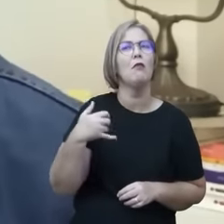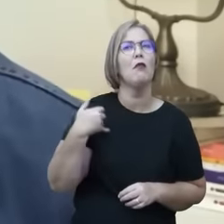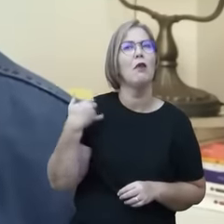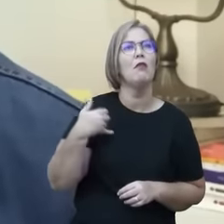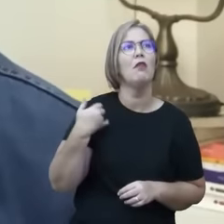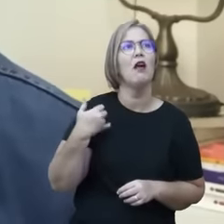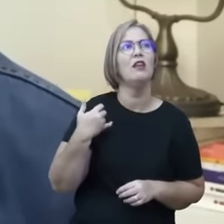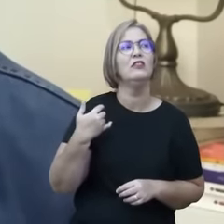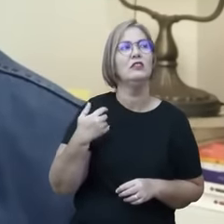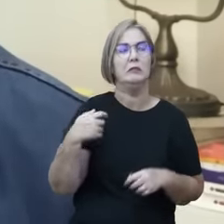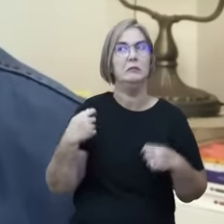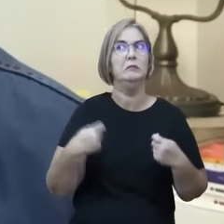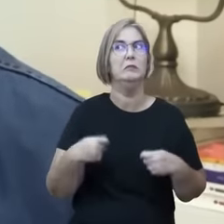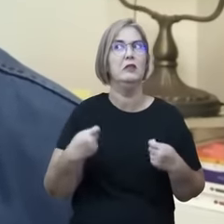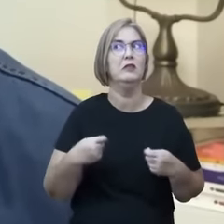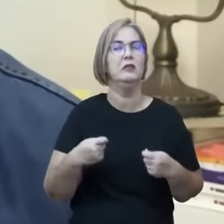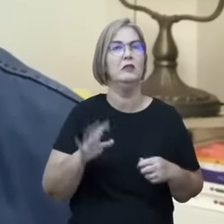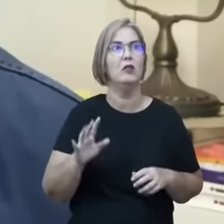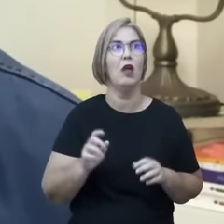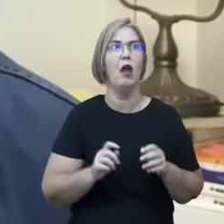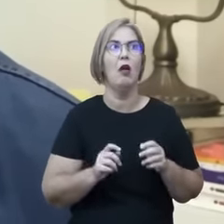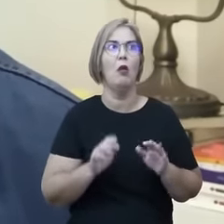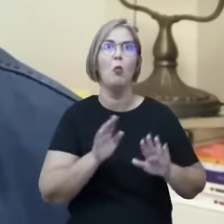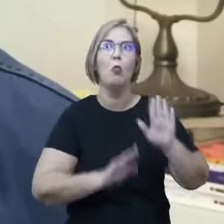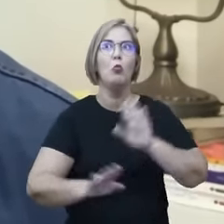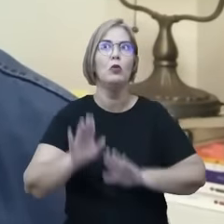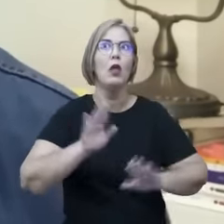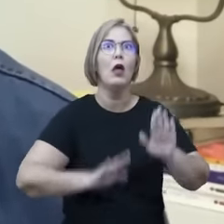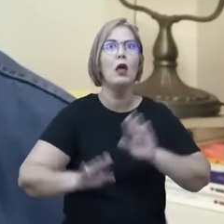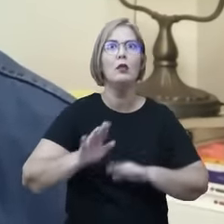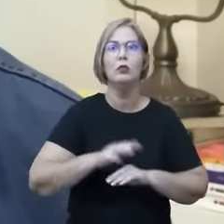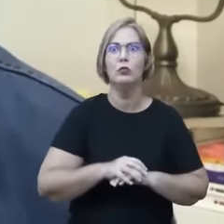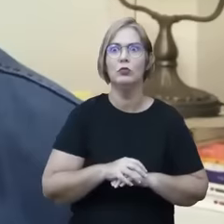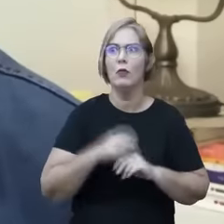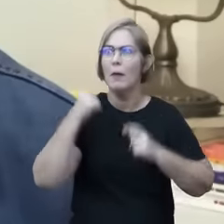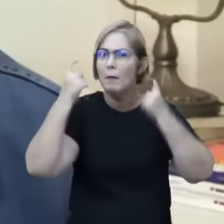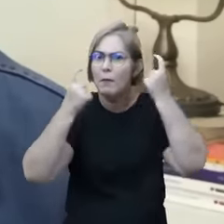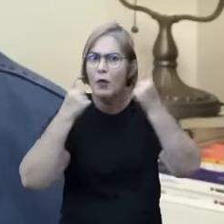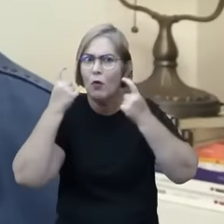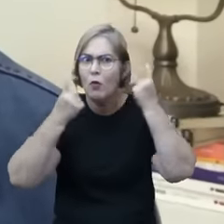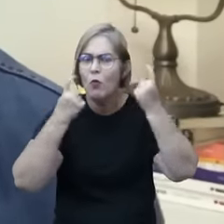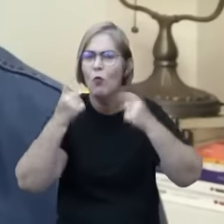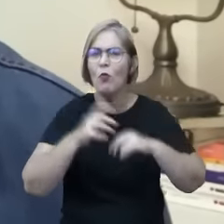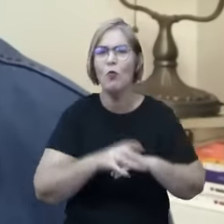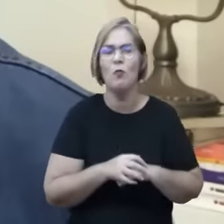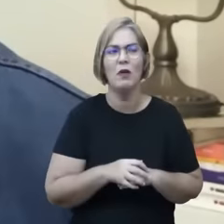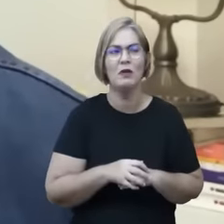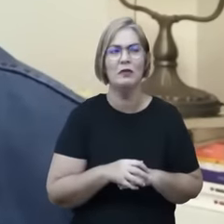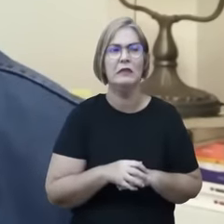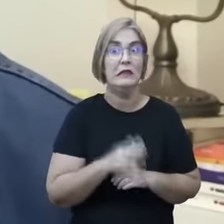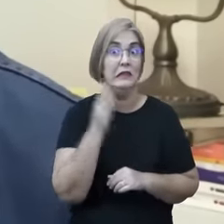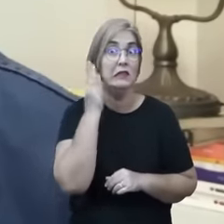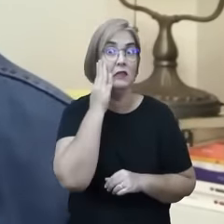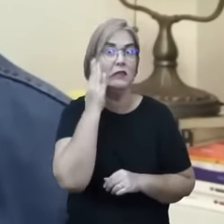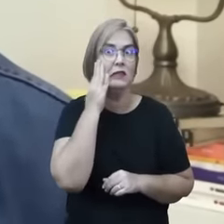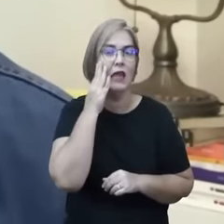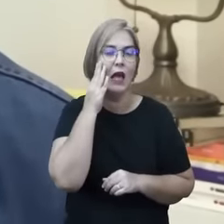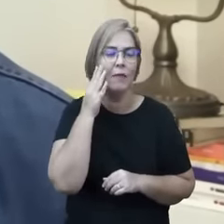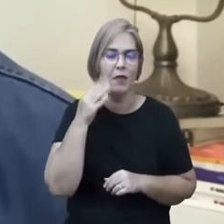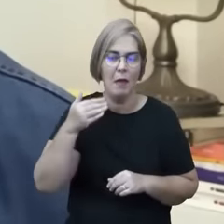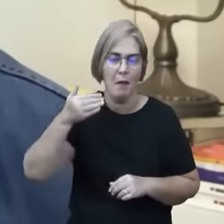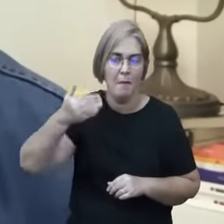precisa percorrer. Pertence ao tempo e reconhece seu pior inimigo nesse horror que o